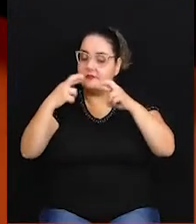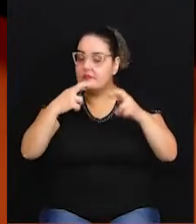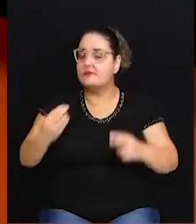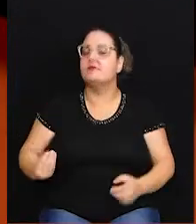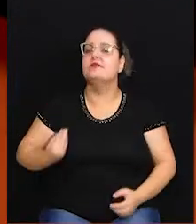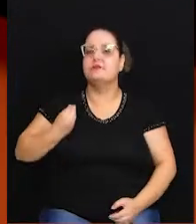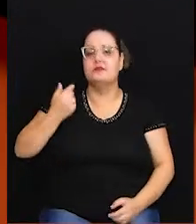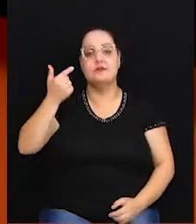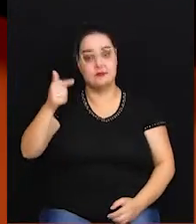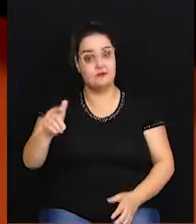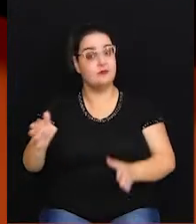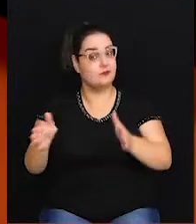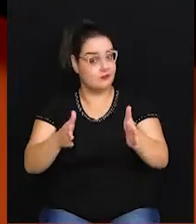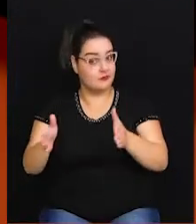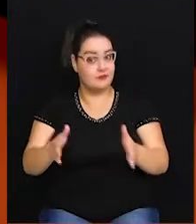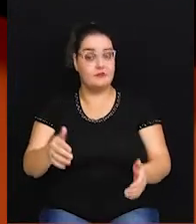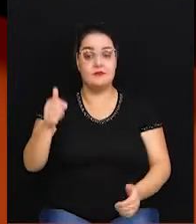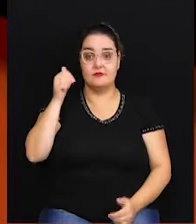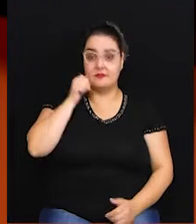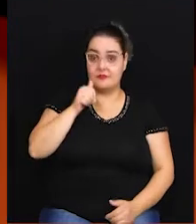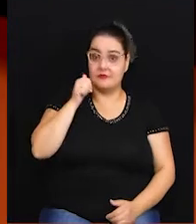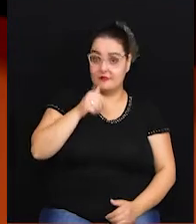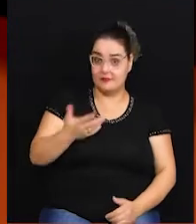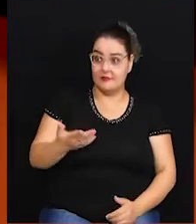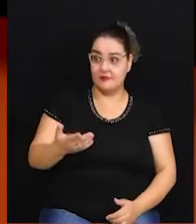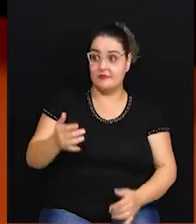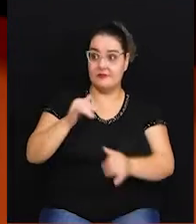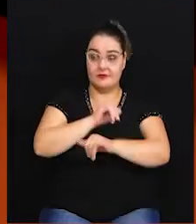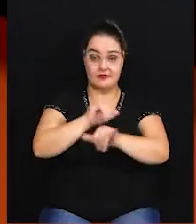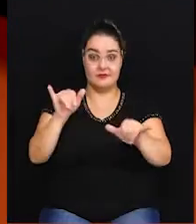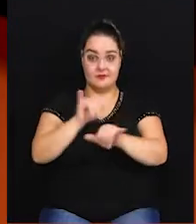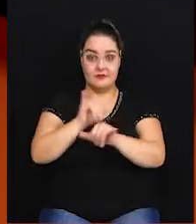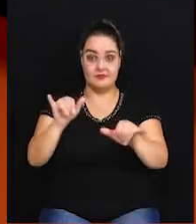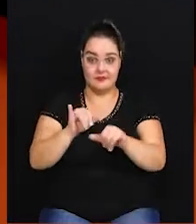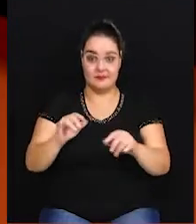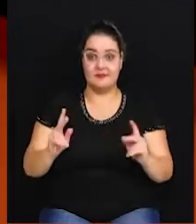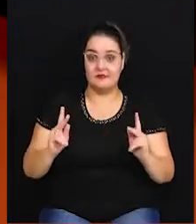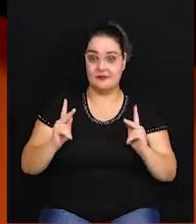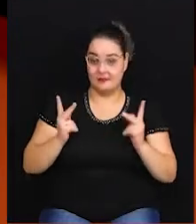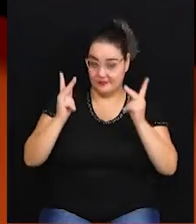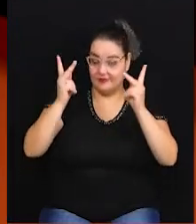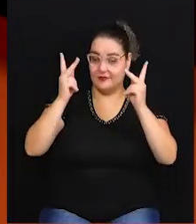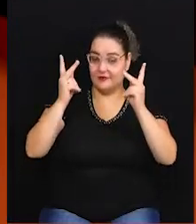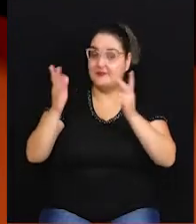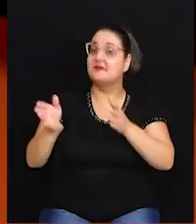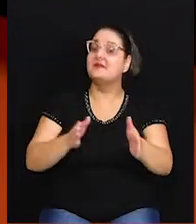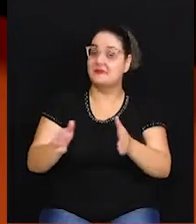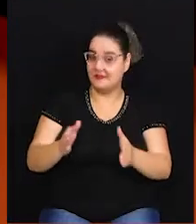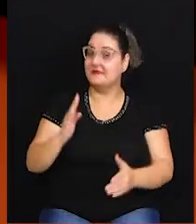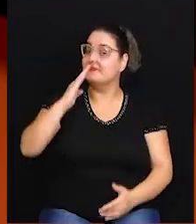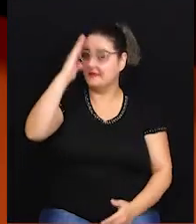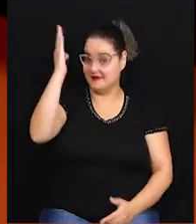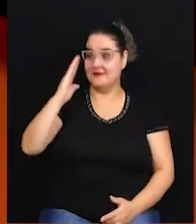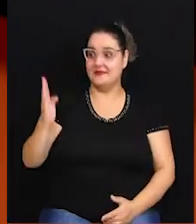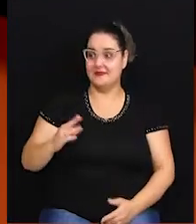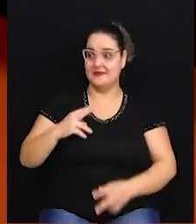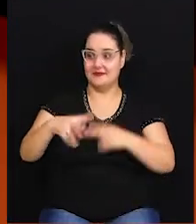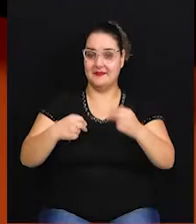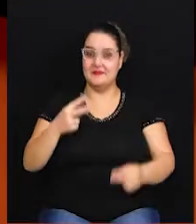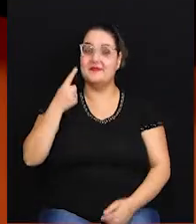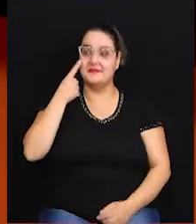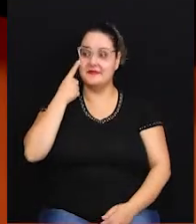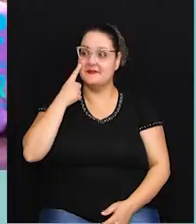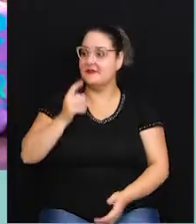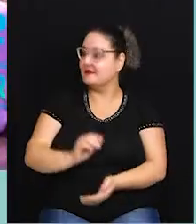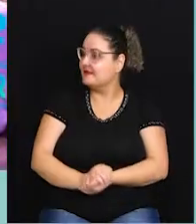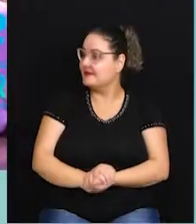revivenciar esse momento em que as meninas foram anunciadas como as vencedoras dessa etapa brasileira do prêmio.